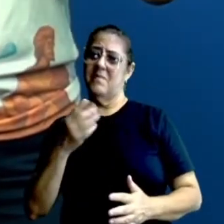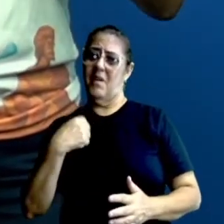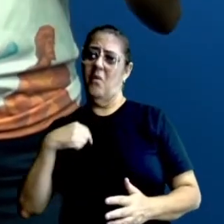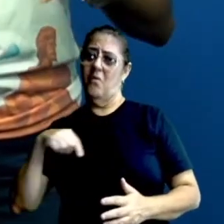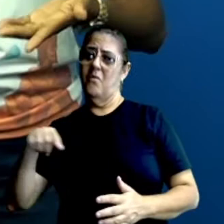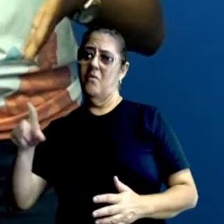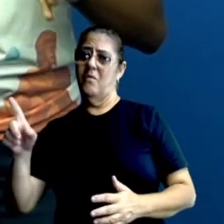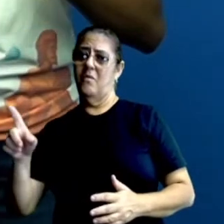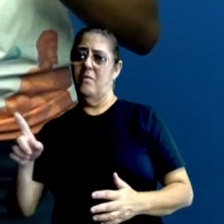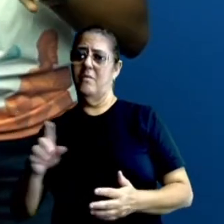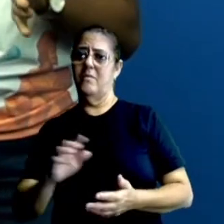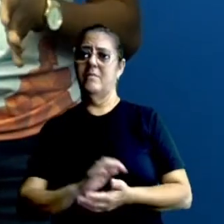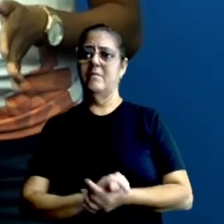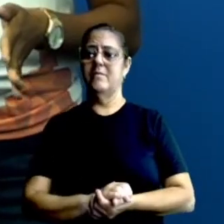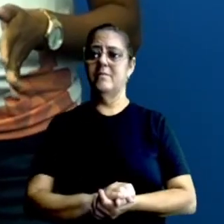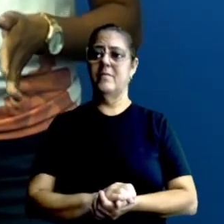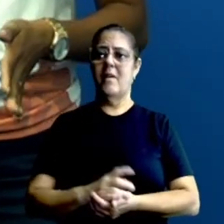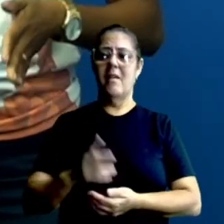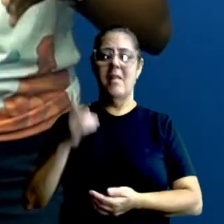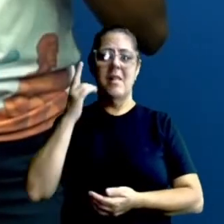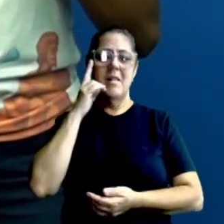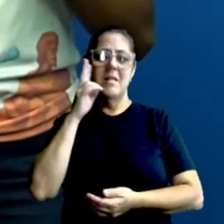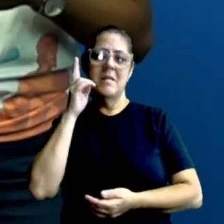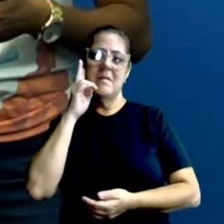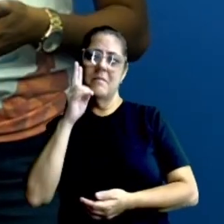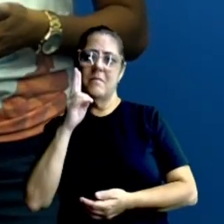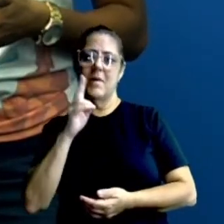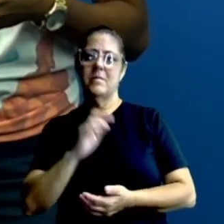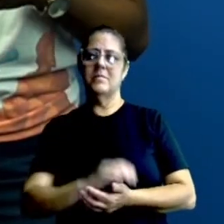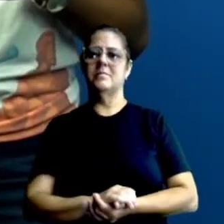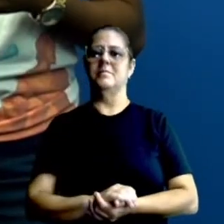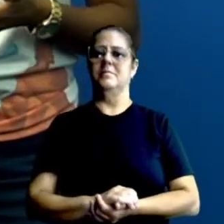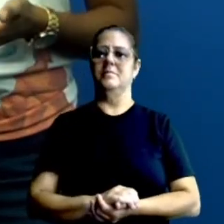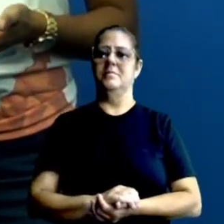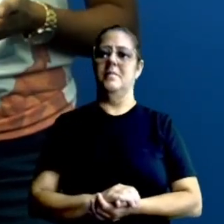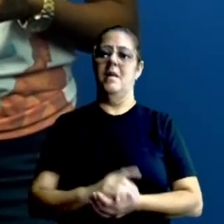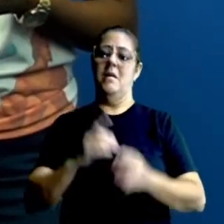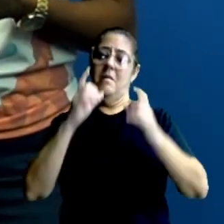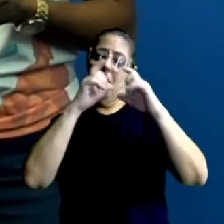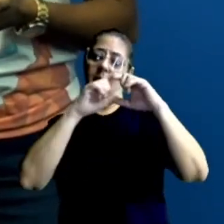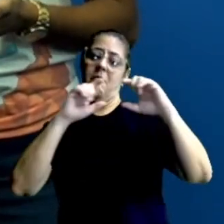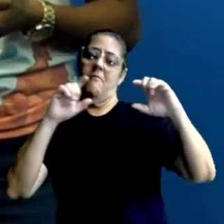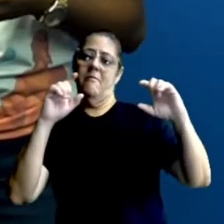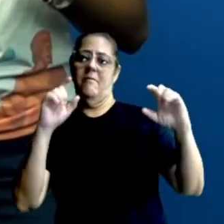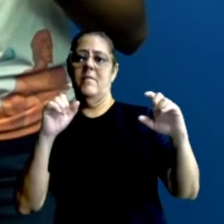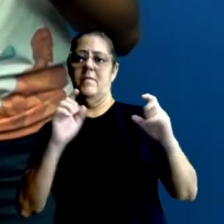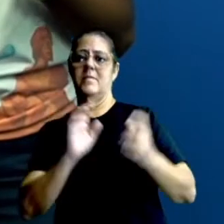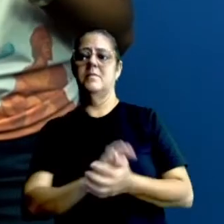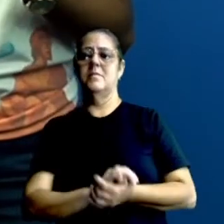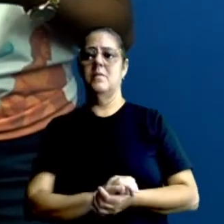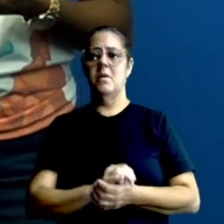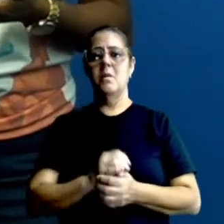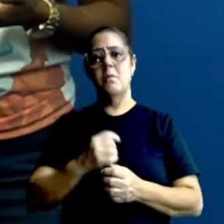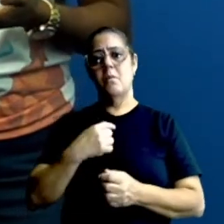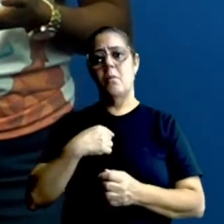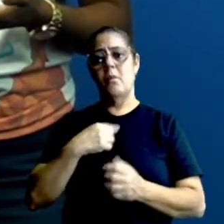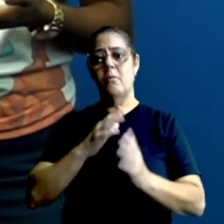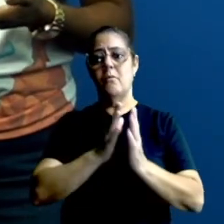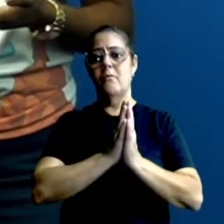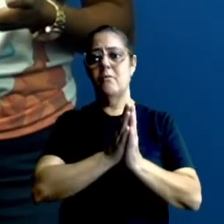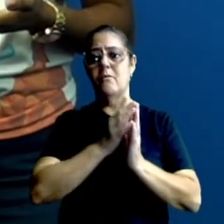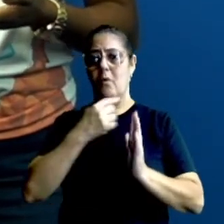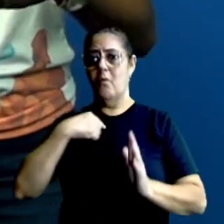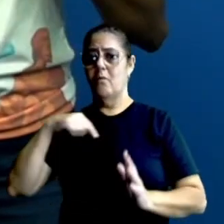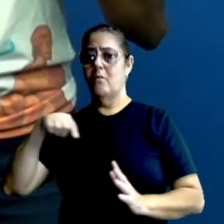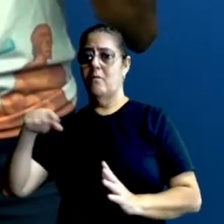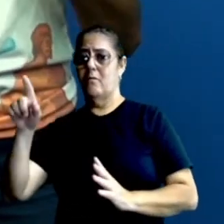vez que você lembrar de ir ao banheiro você vai lembrar da expressão 6 igual tu deitou a reply eu posso ir ao banheiro